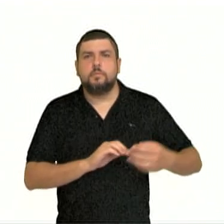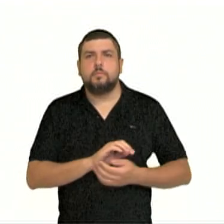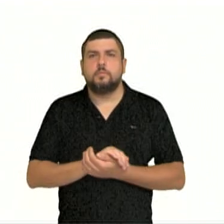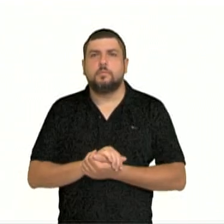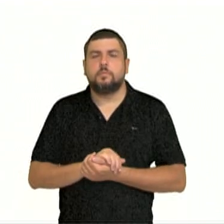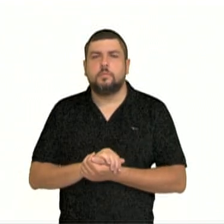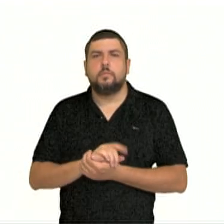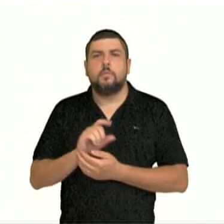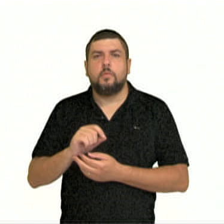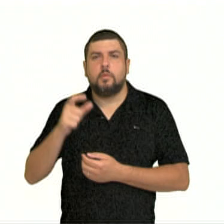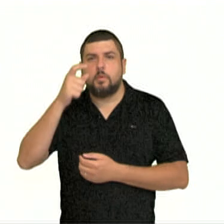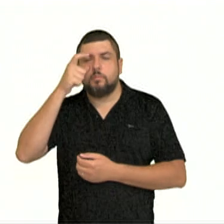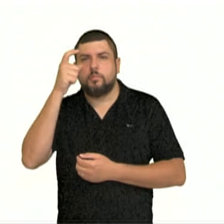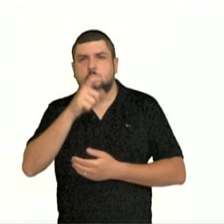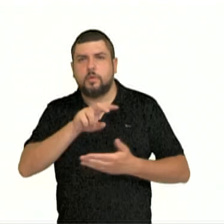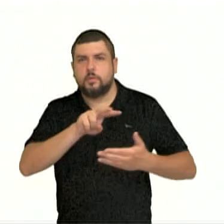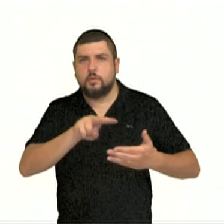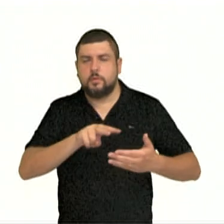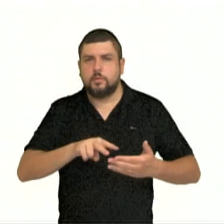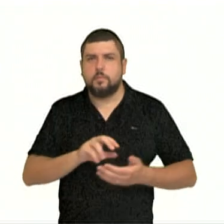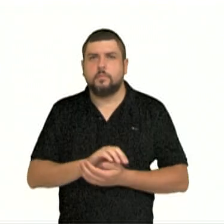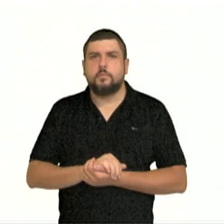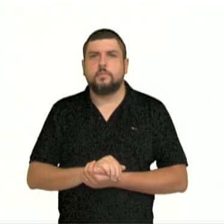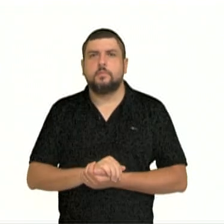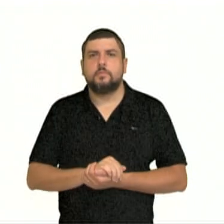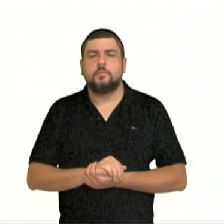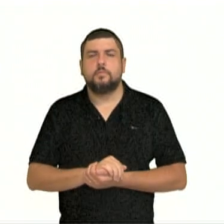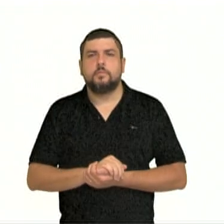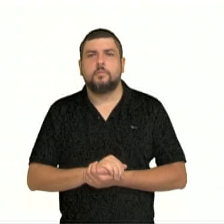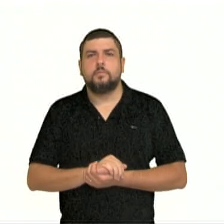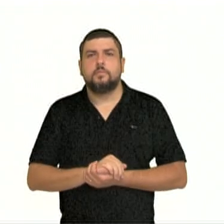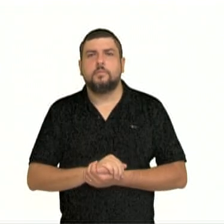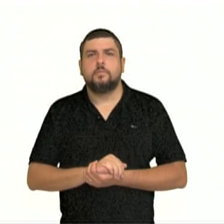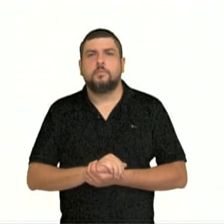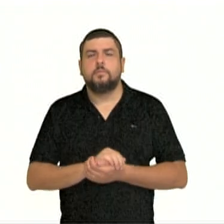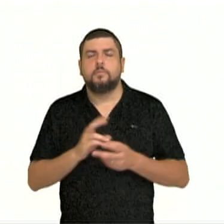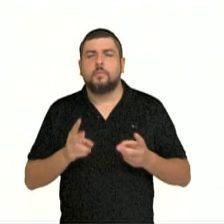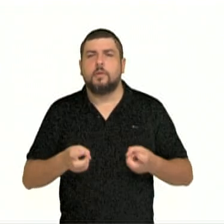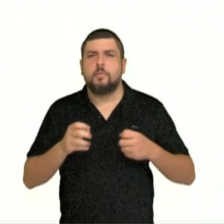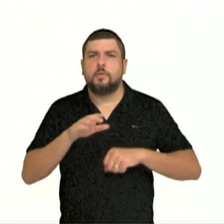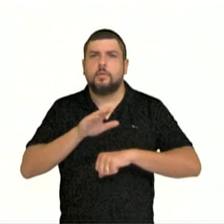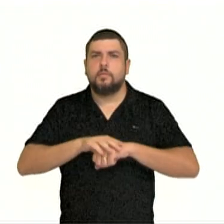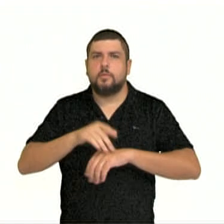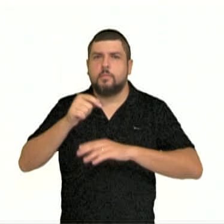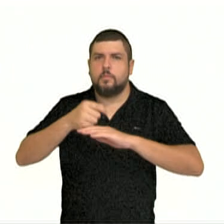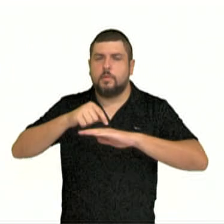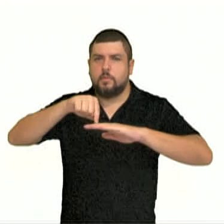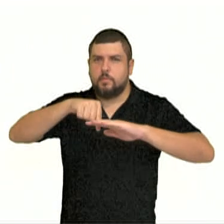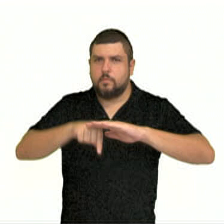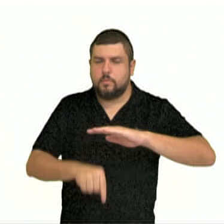para que chame a atenção. Então, olha com mais profundidade o que você pode acrescentar ali.